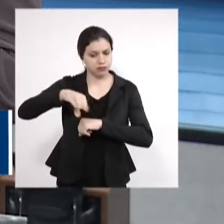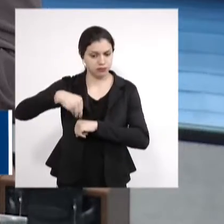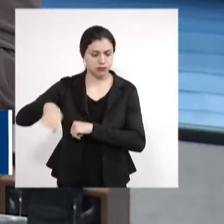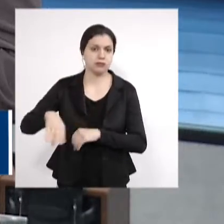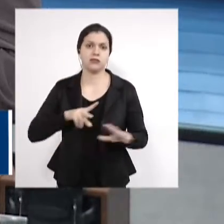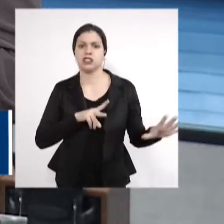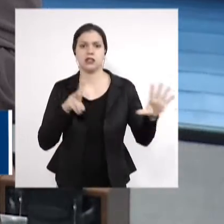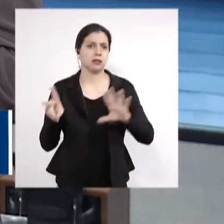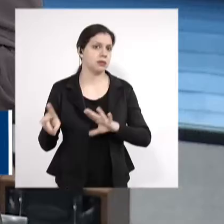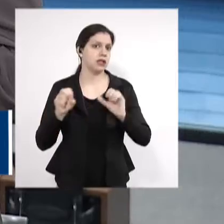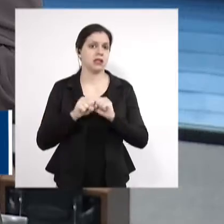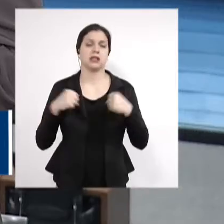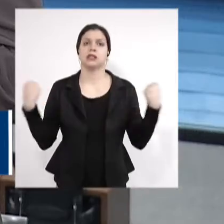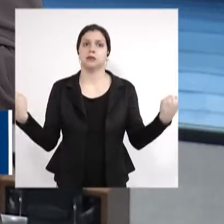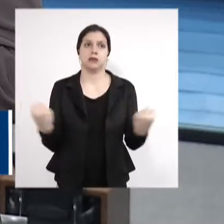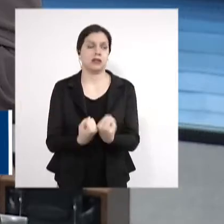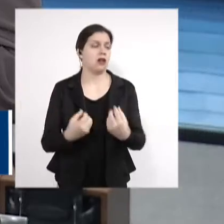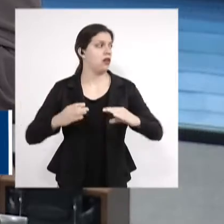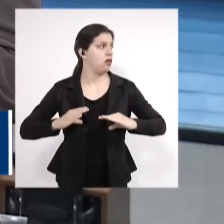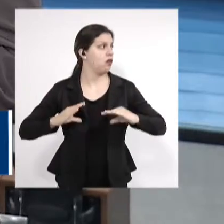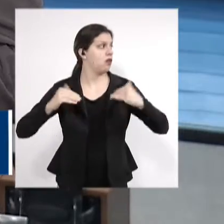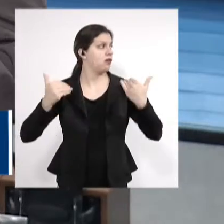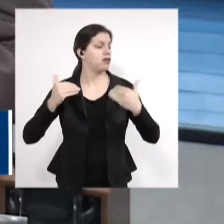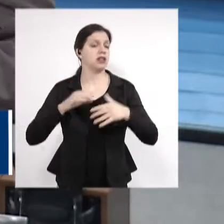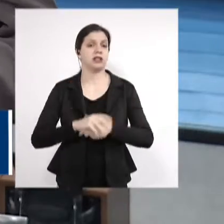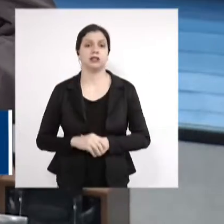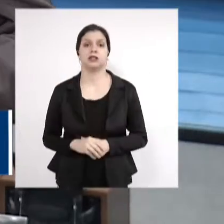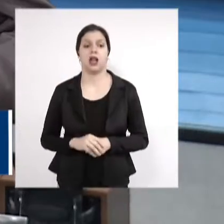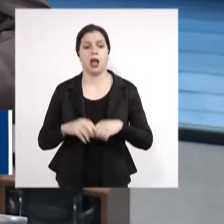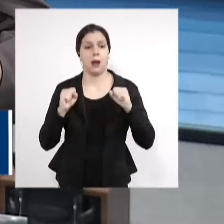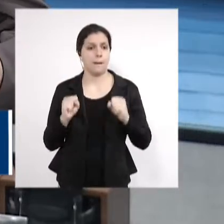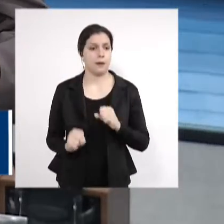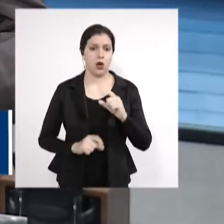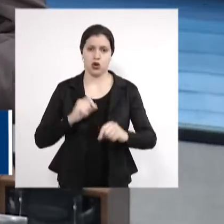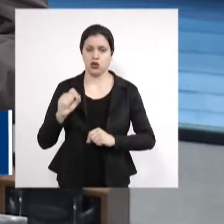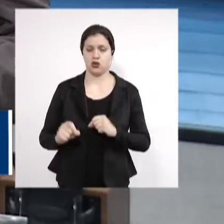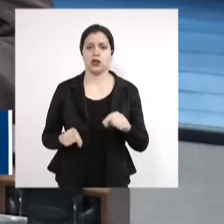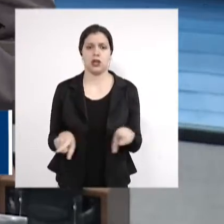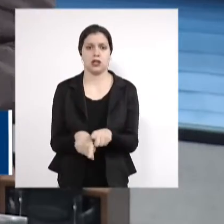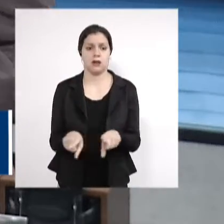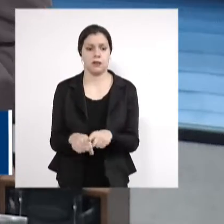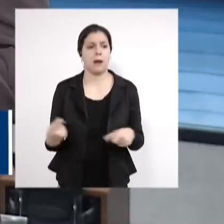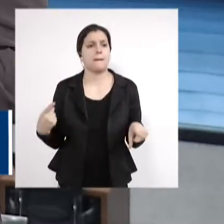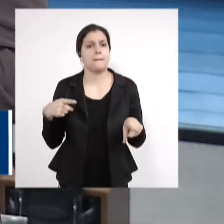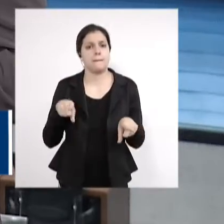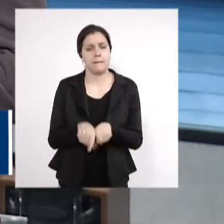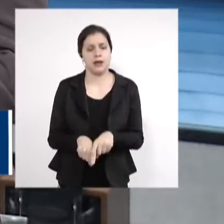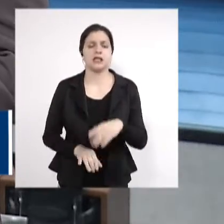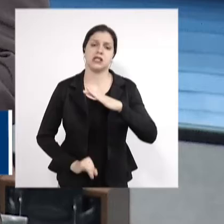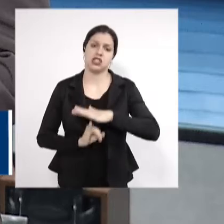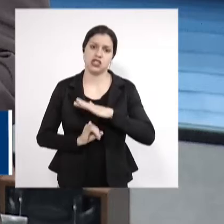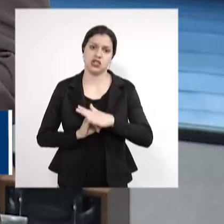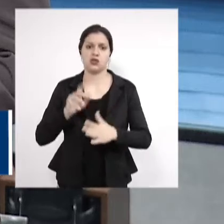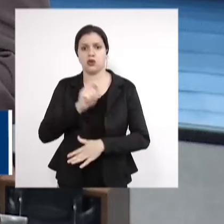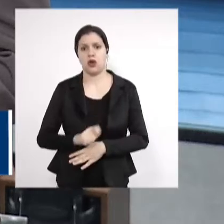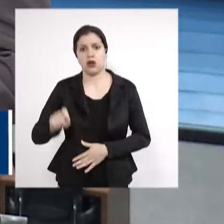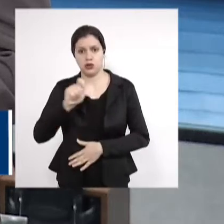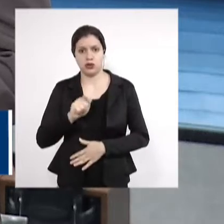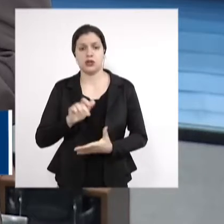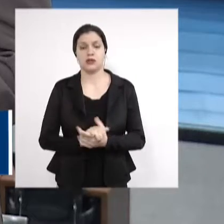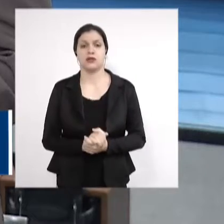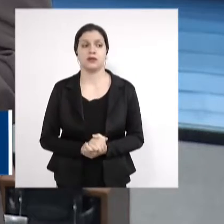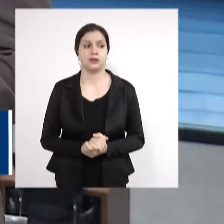né, seminários, eventos, pode contar com parcerias também de instituições, associações, para